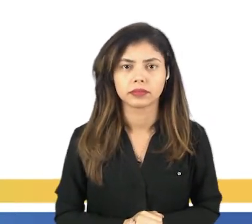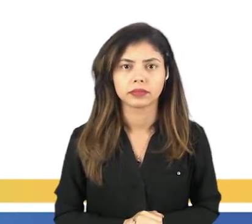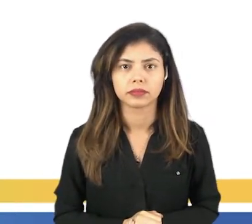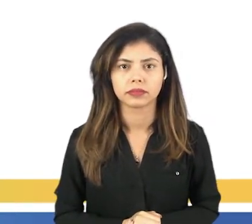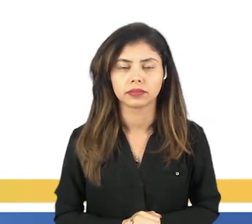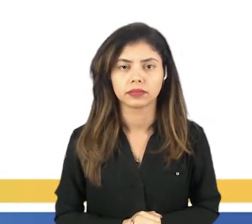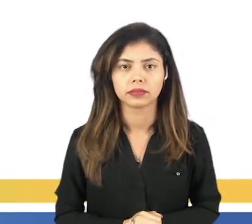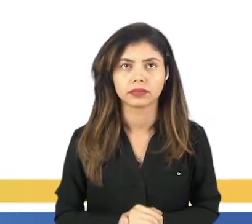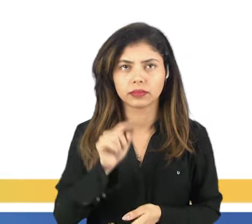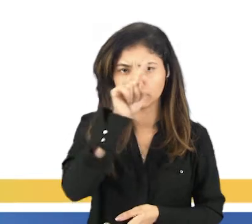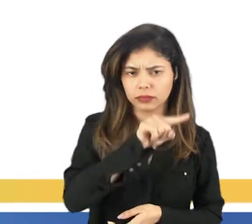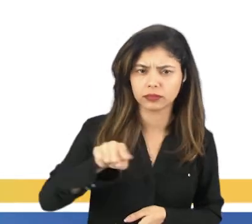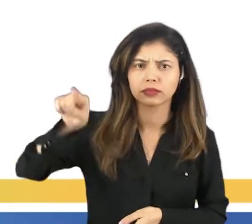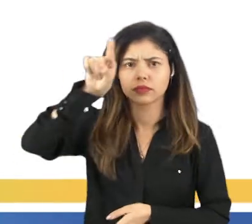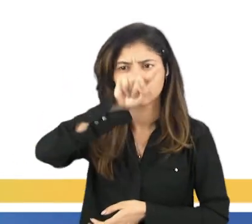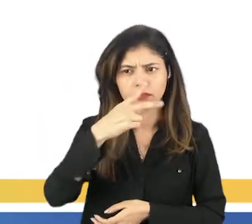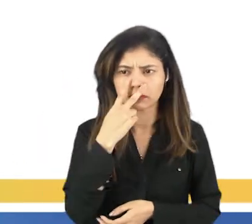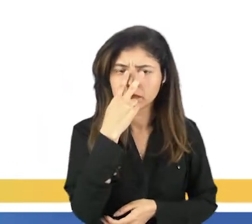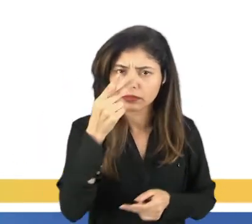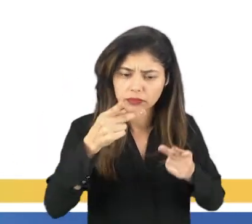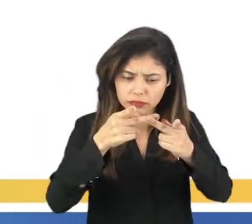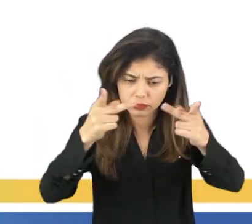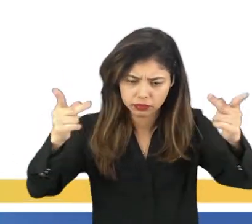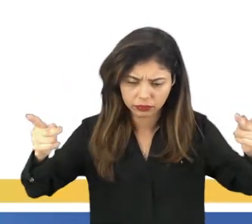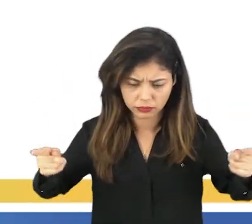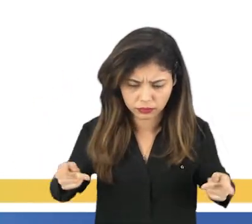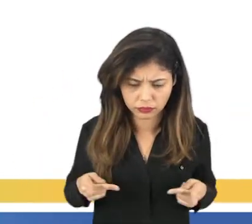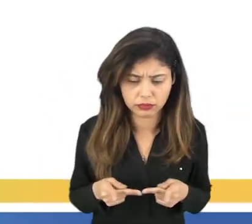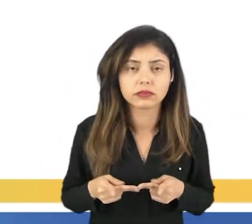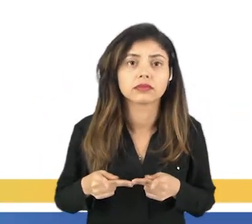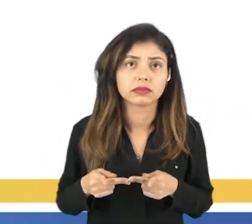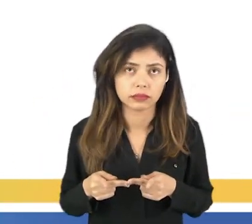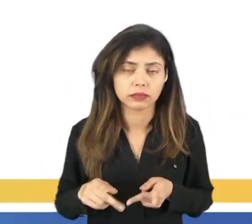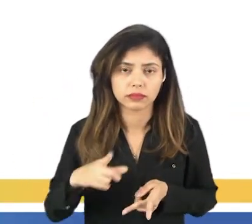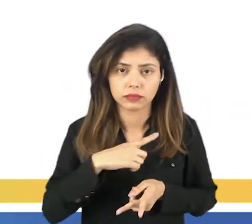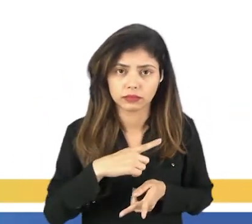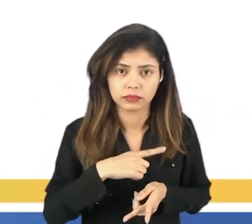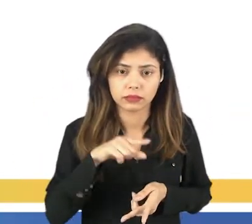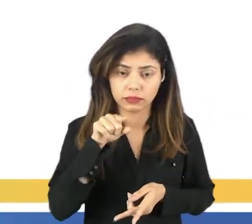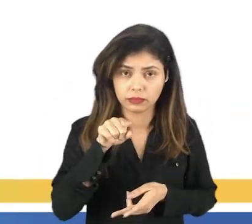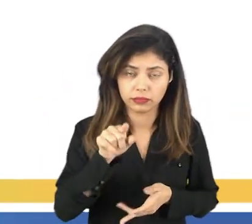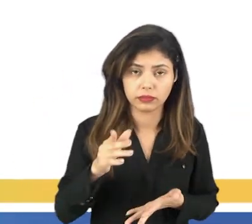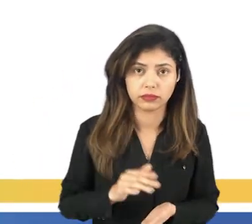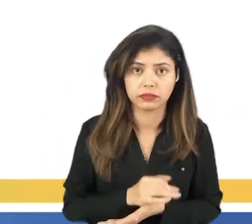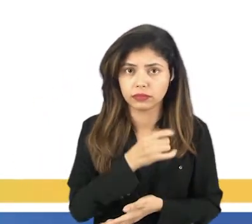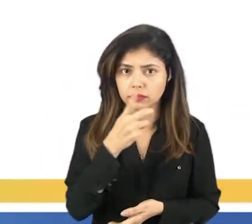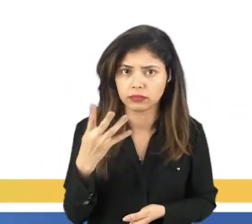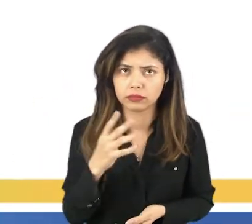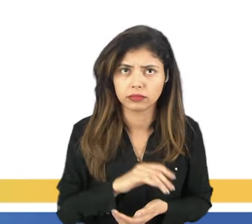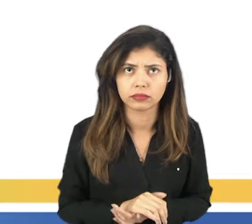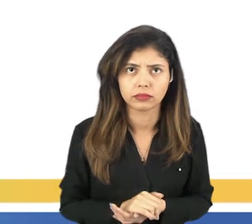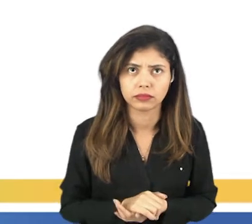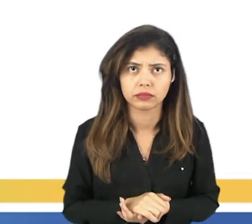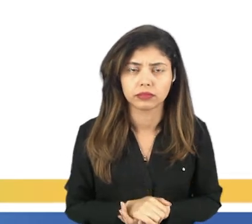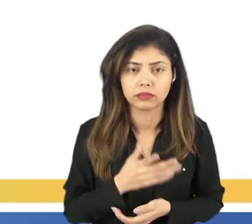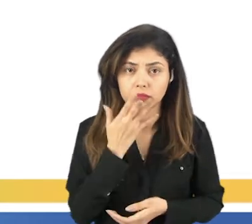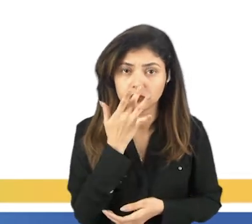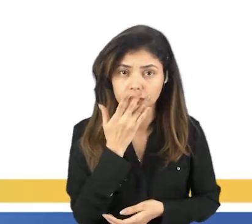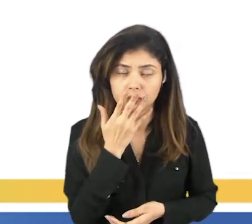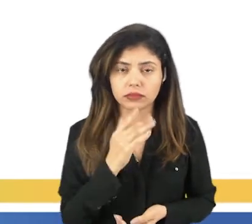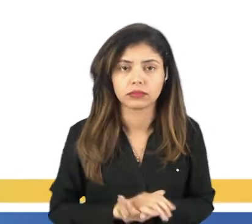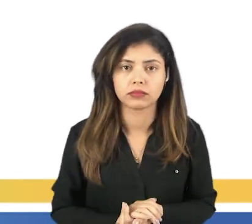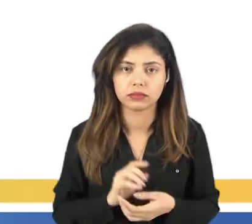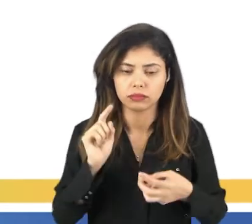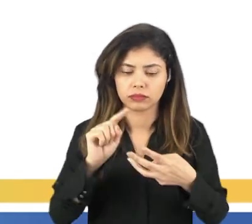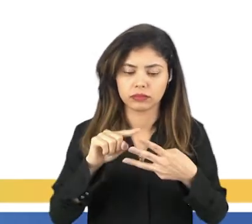Nesse círculo que parece aí uma pizza, né? Quantas partes eu tenho nele? Vamos contar? Eu tenho 3 coloridas